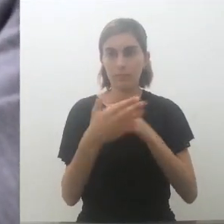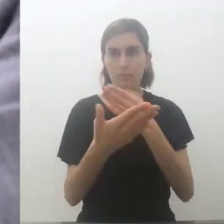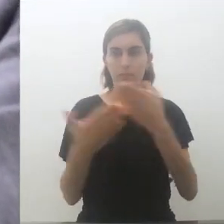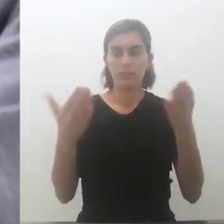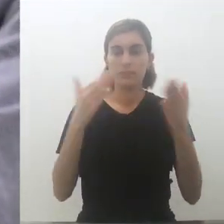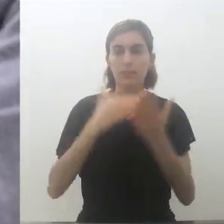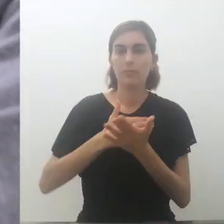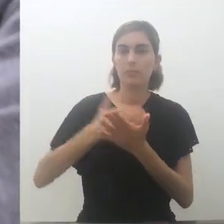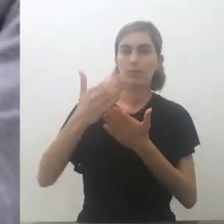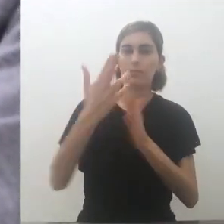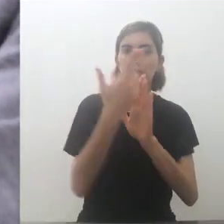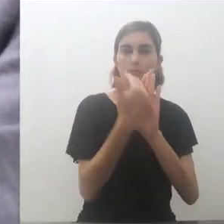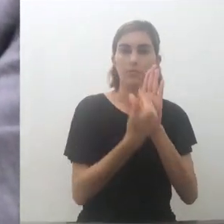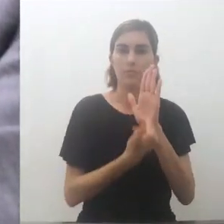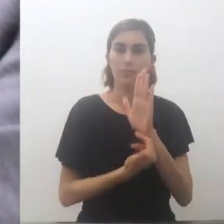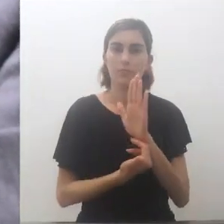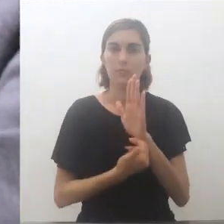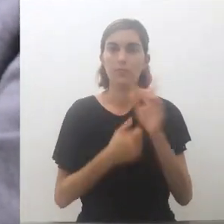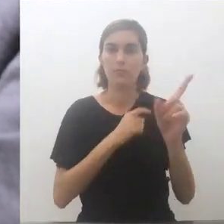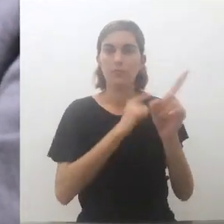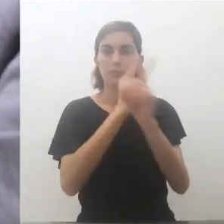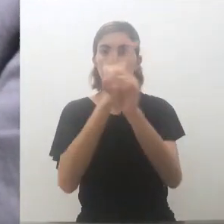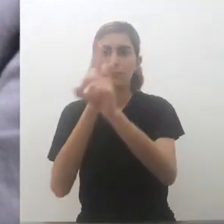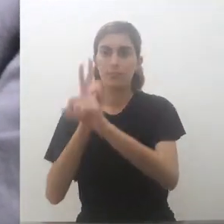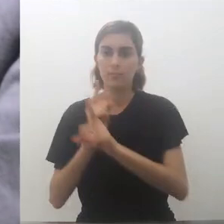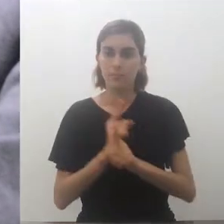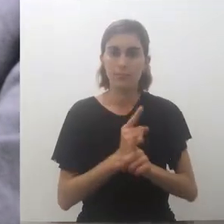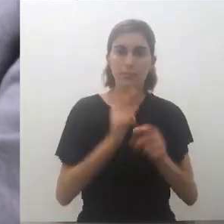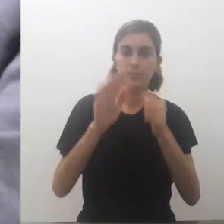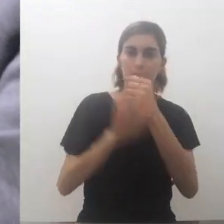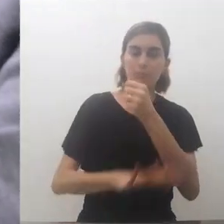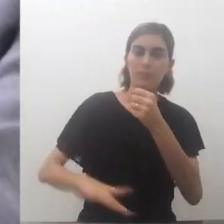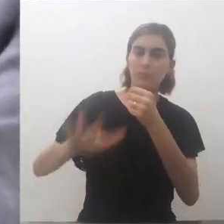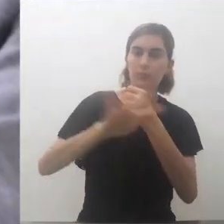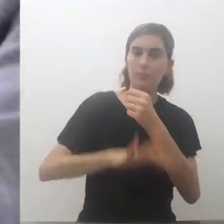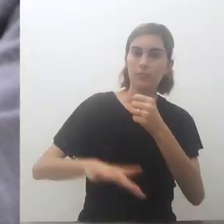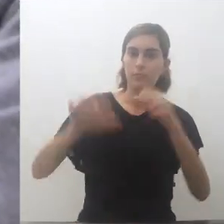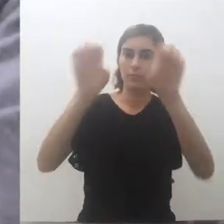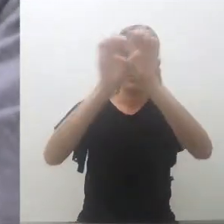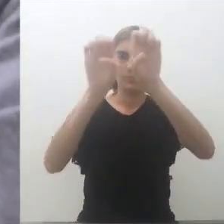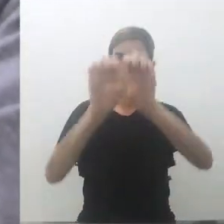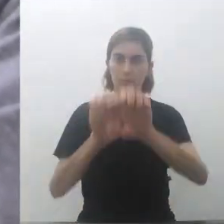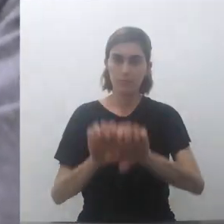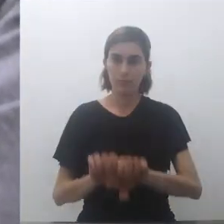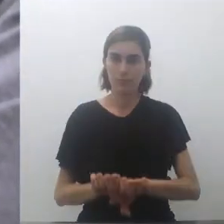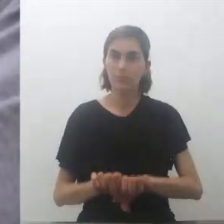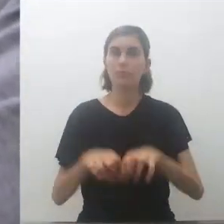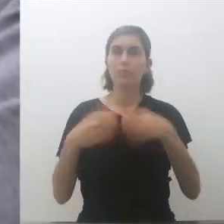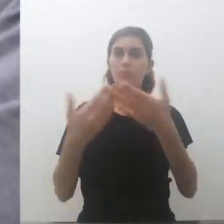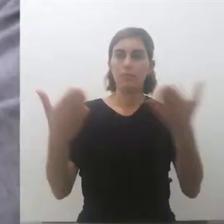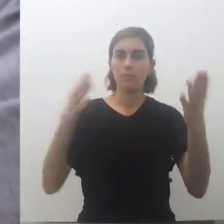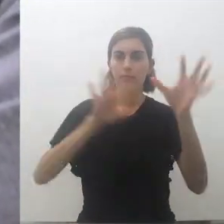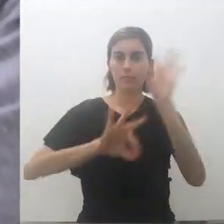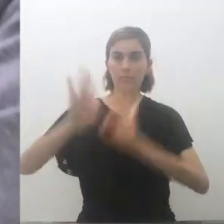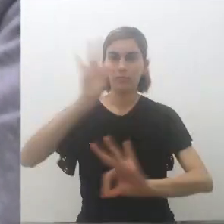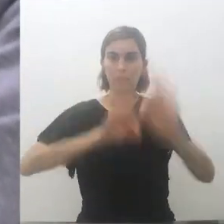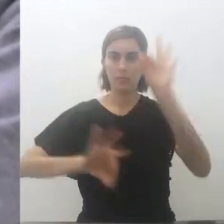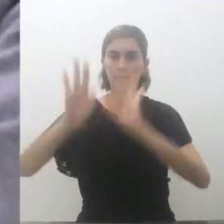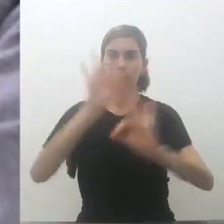desenhos, identificando as áreas e a estrutura que os elementos